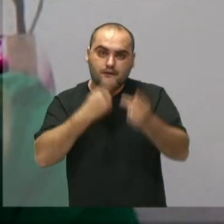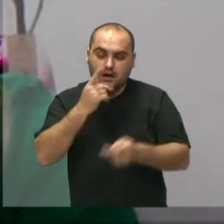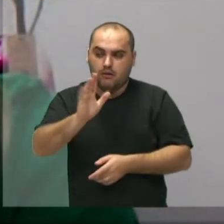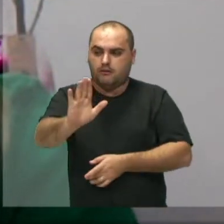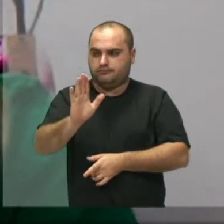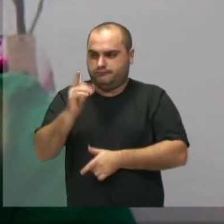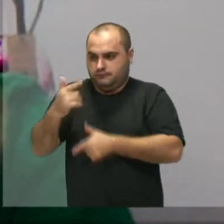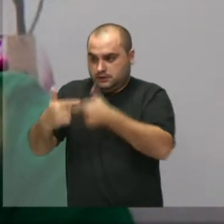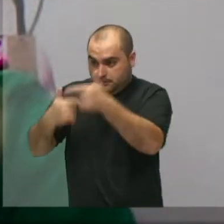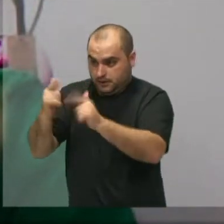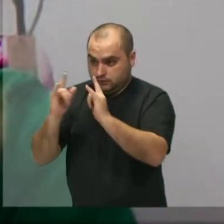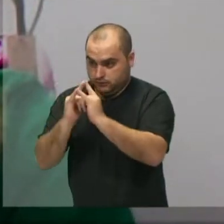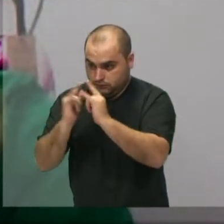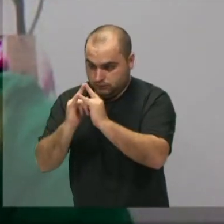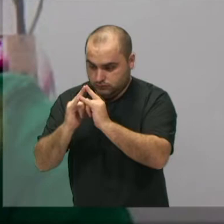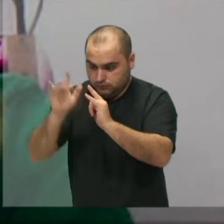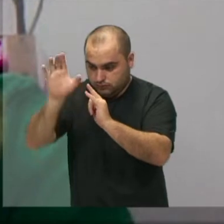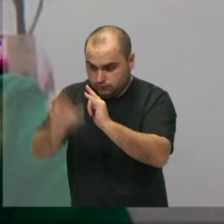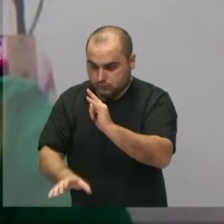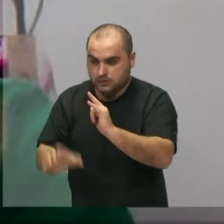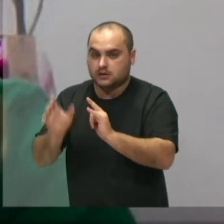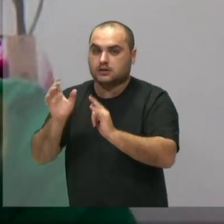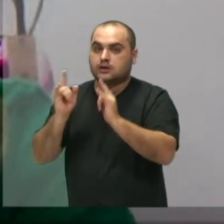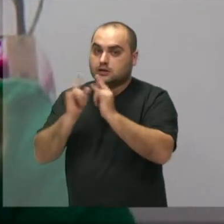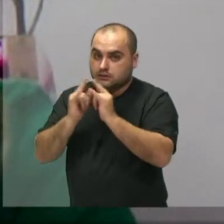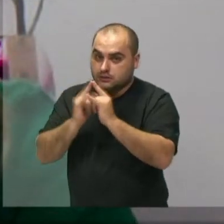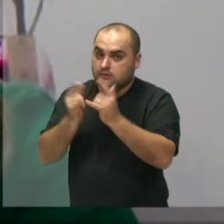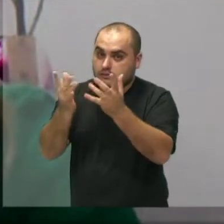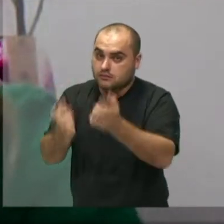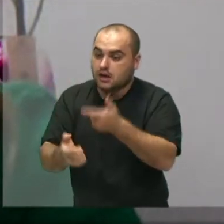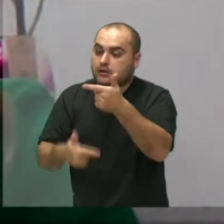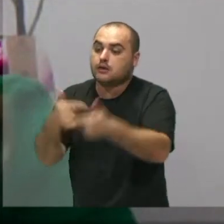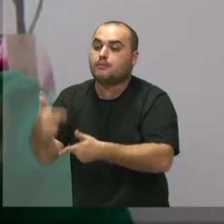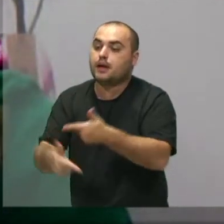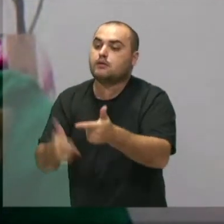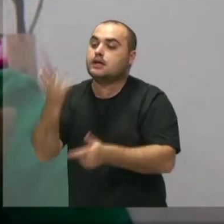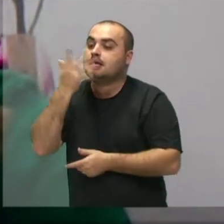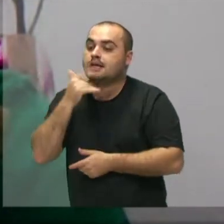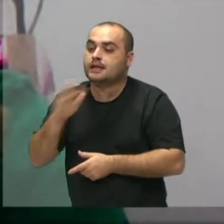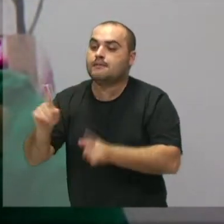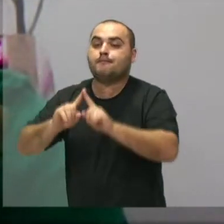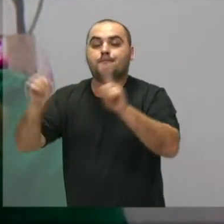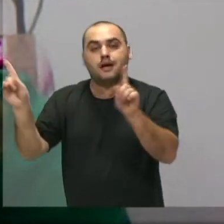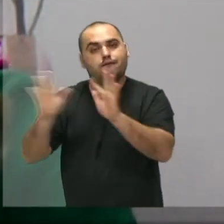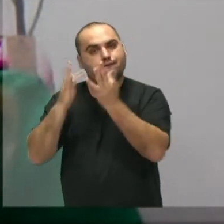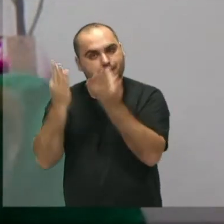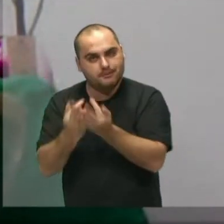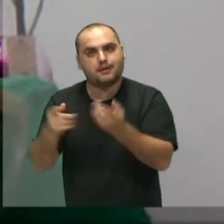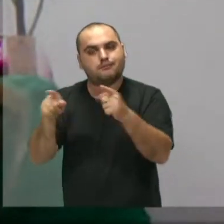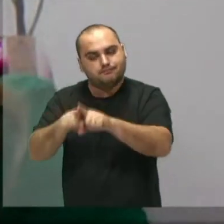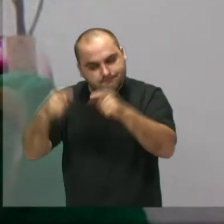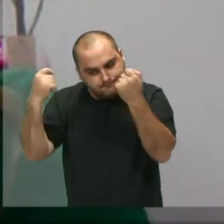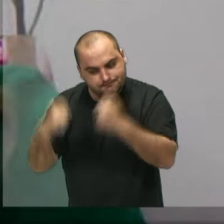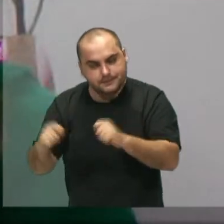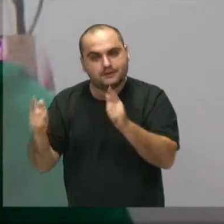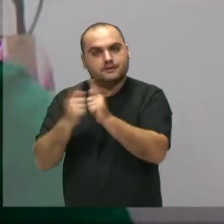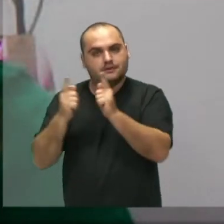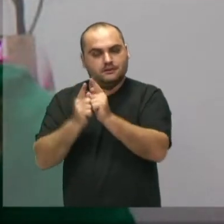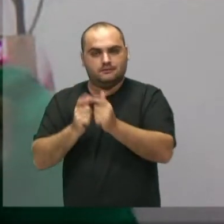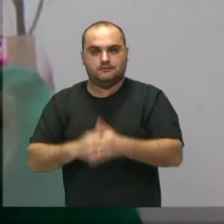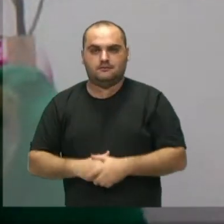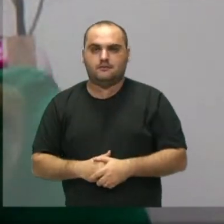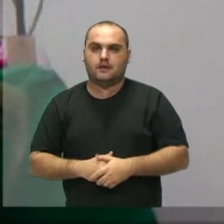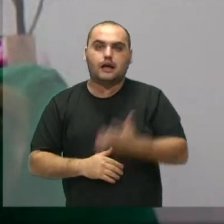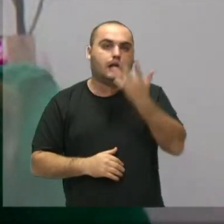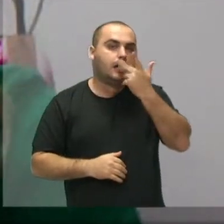instituições, eu sempre falo que eu quero que eles trabalhem as crianças, mas eu também quero que eles trabalhem as famílias. Tanto crianças